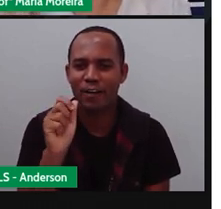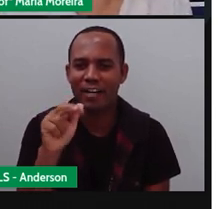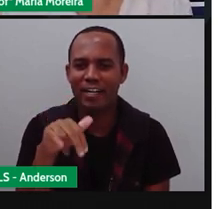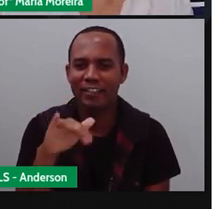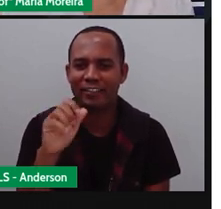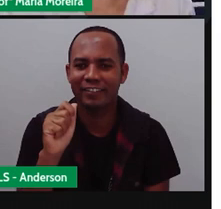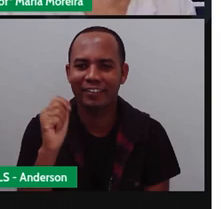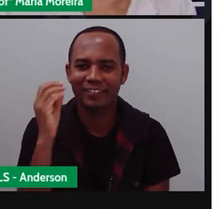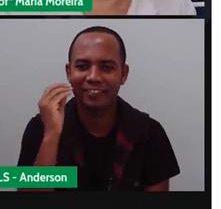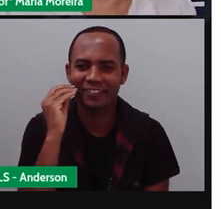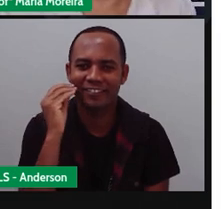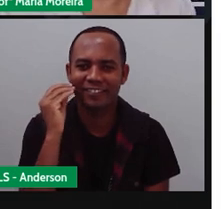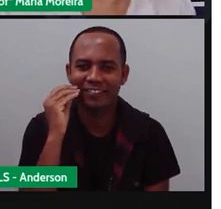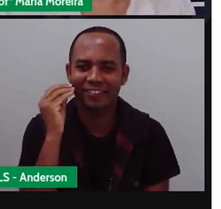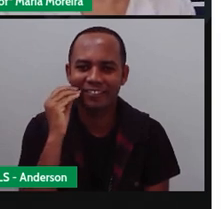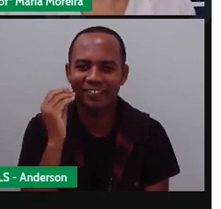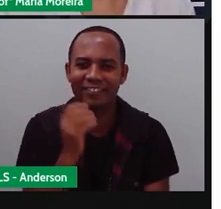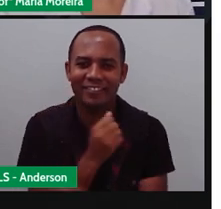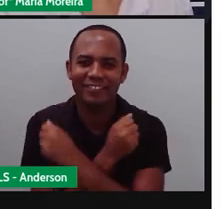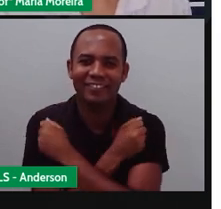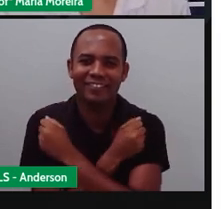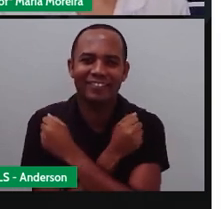beijo pro Vânia